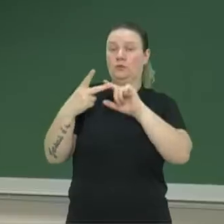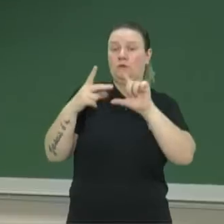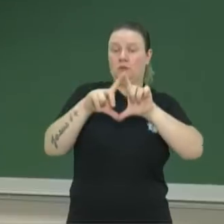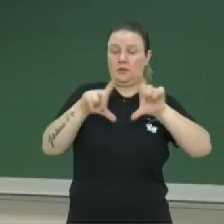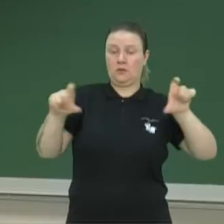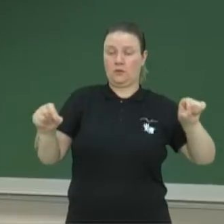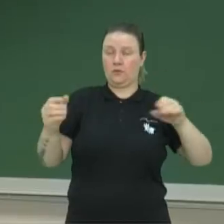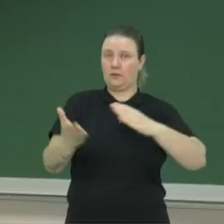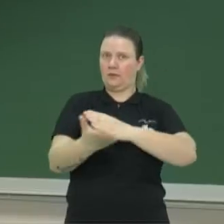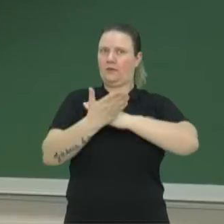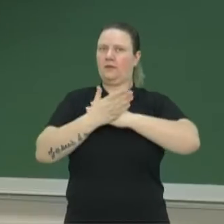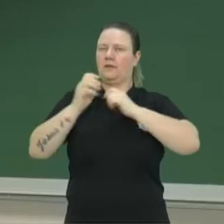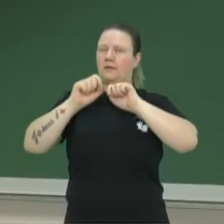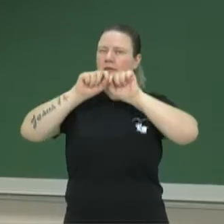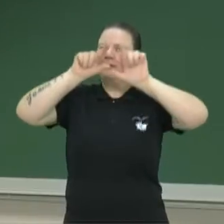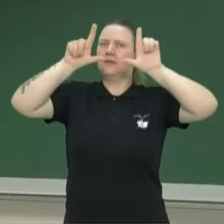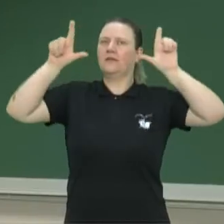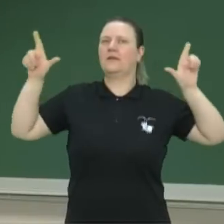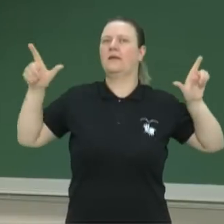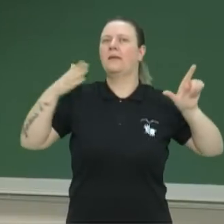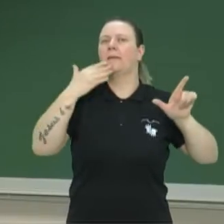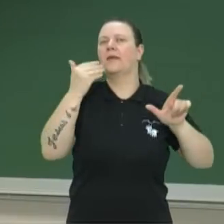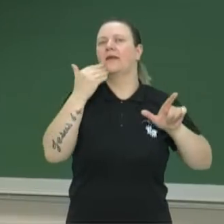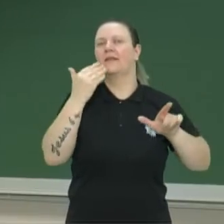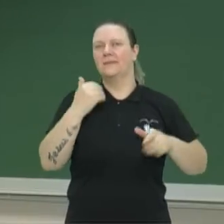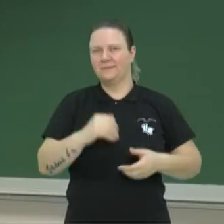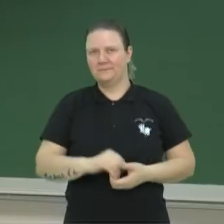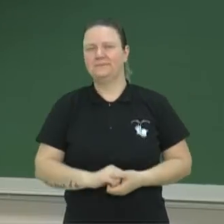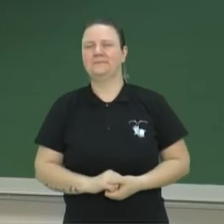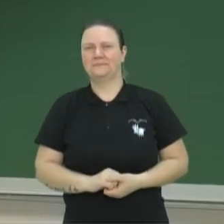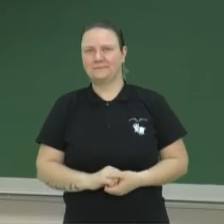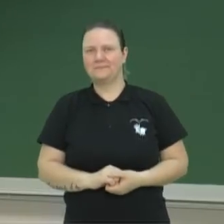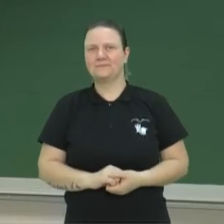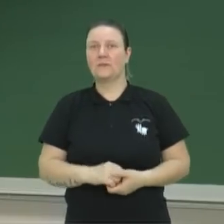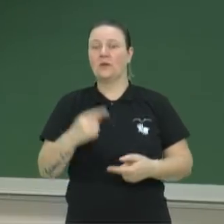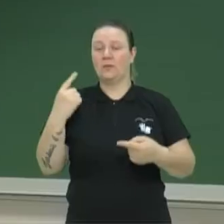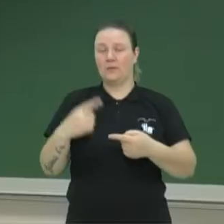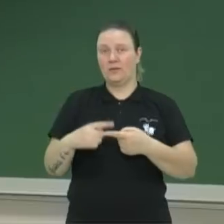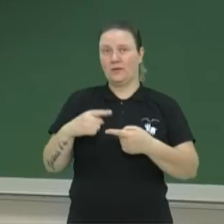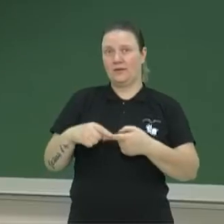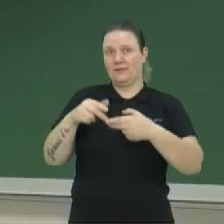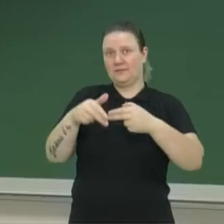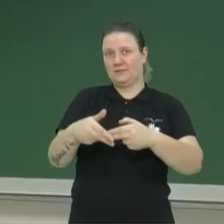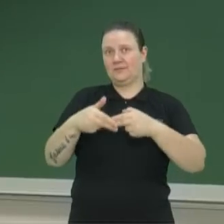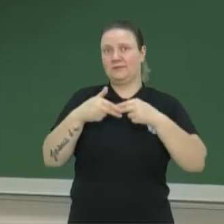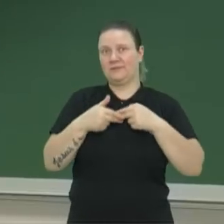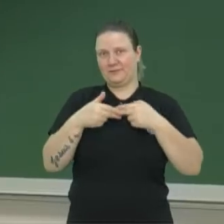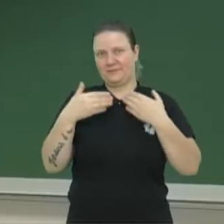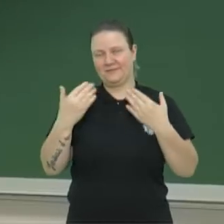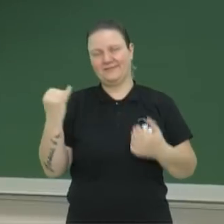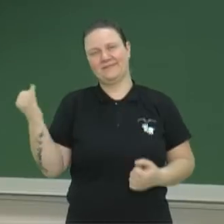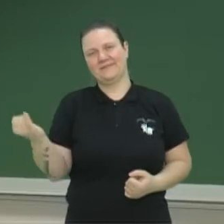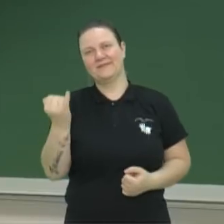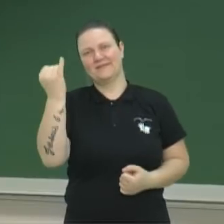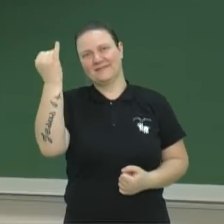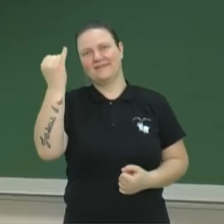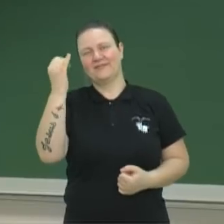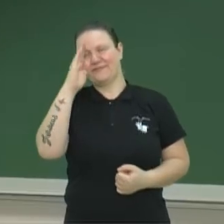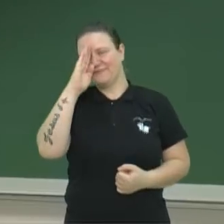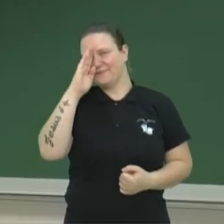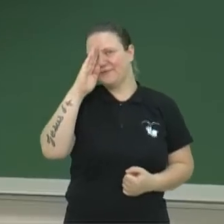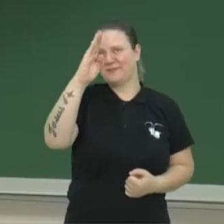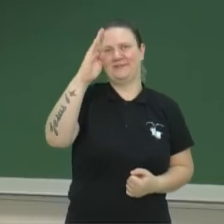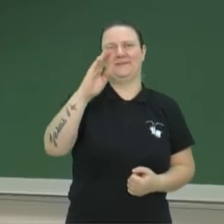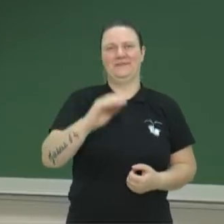aquela notícia vai tratar, o que vai ser abordado, certo? Então, por isso, o papel do subtítulo é muito importante. É